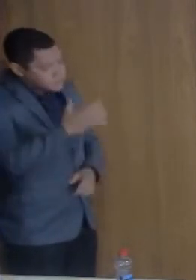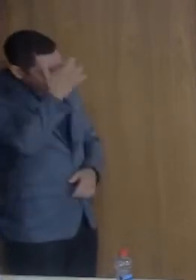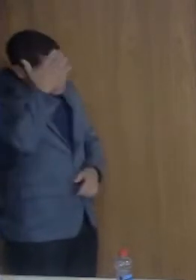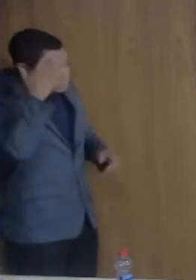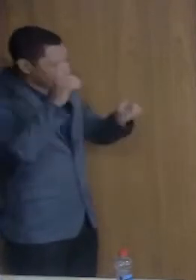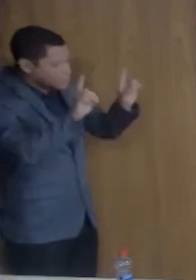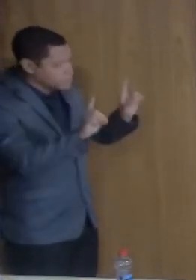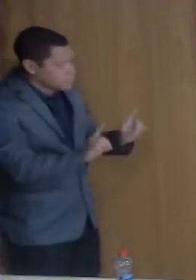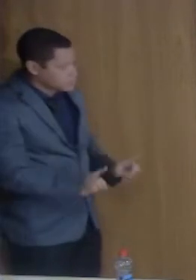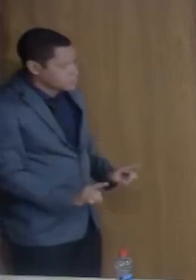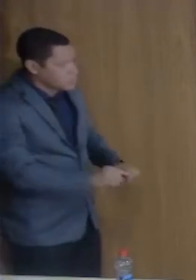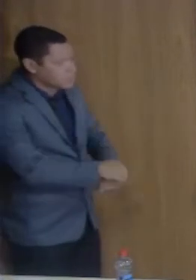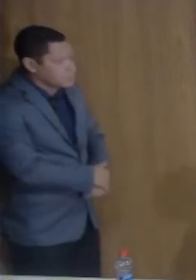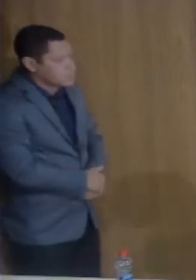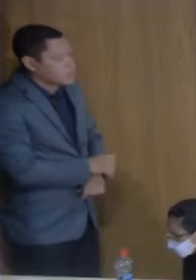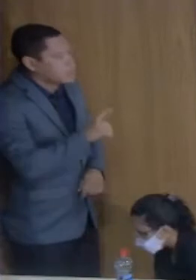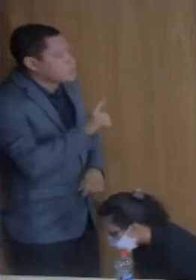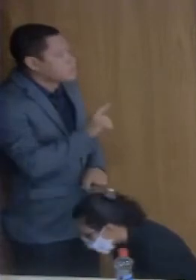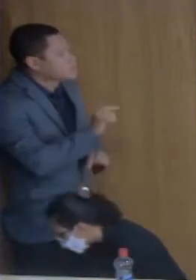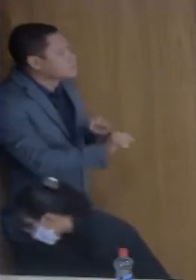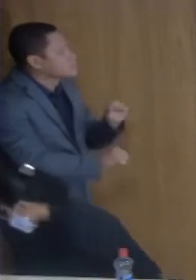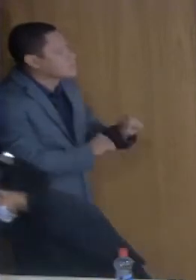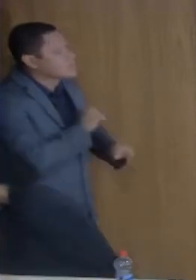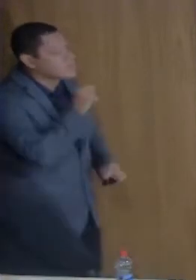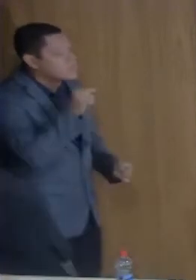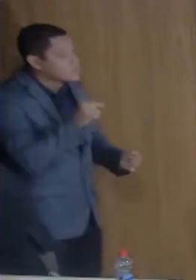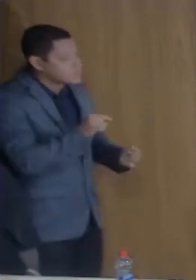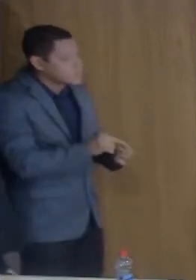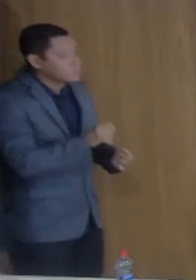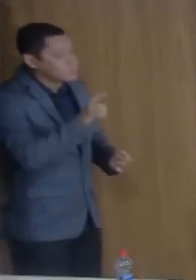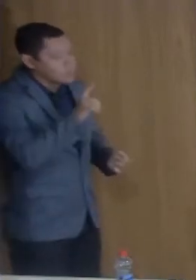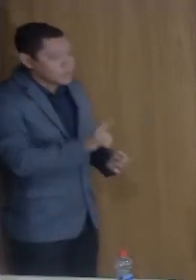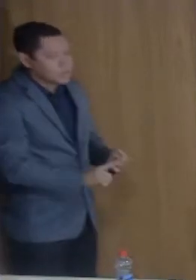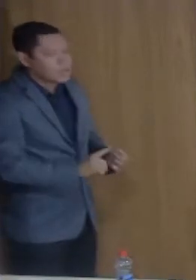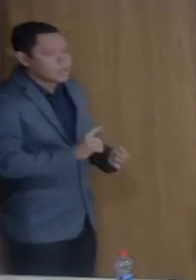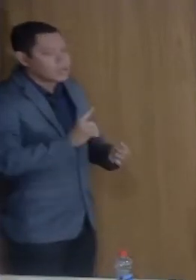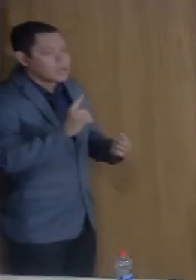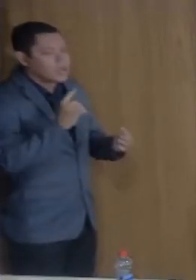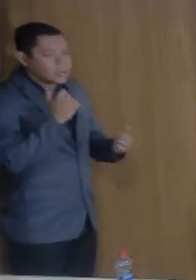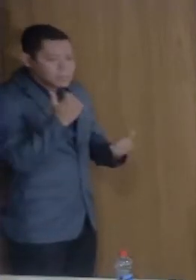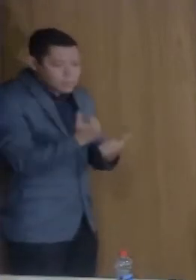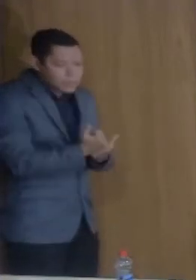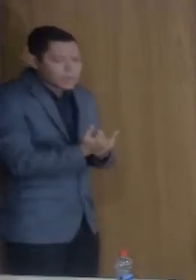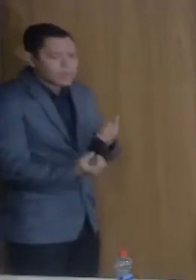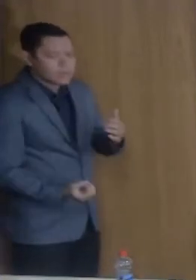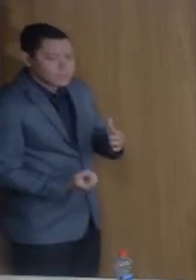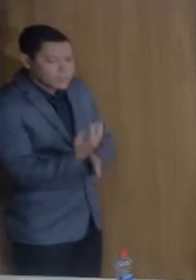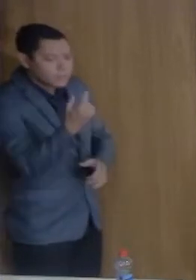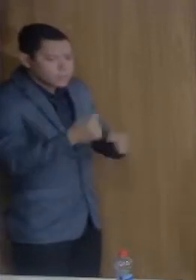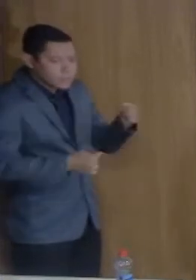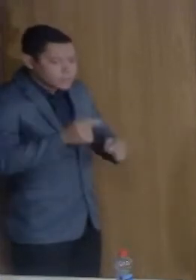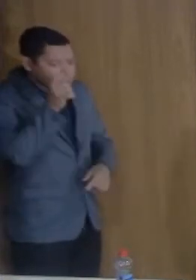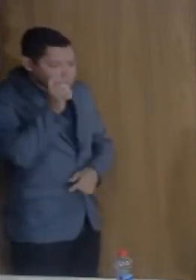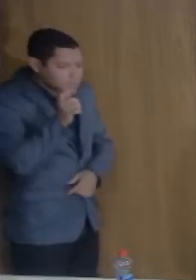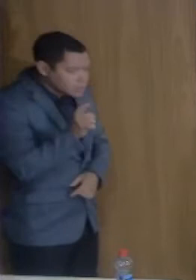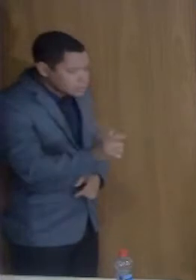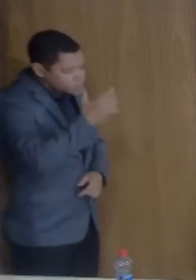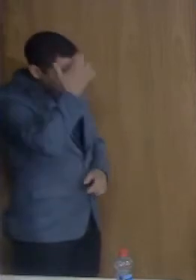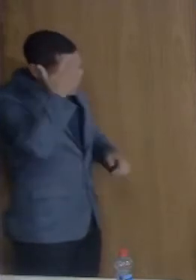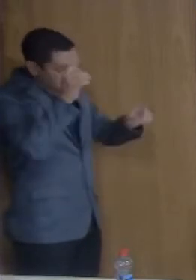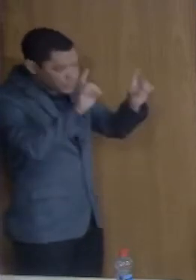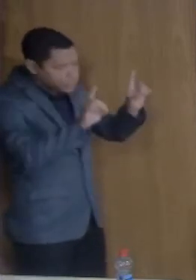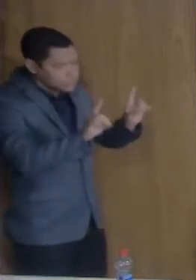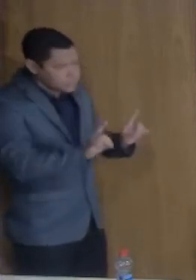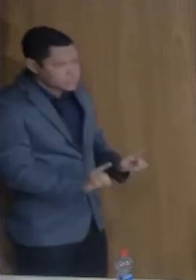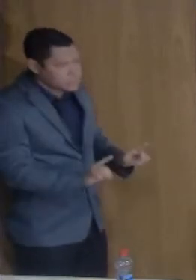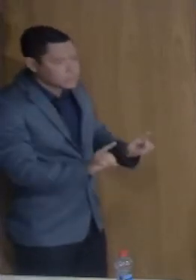Deficiência, órgão que tem como missão assessorar e formular políticas de interesses das pessoas com deficiência e